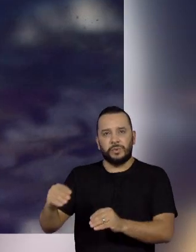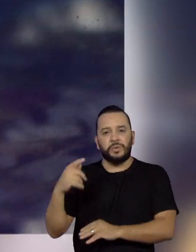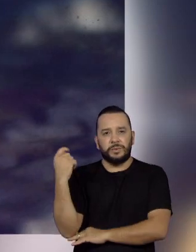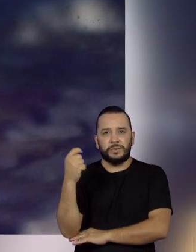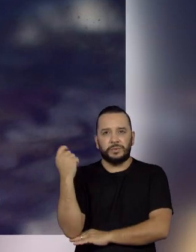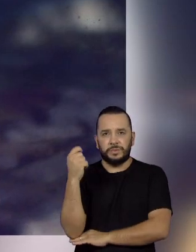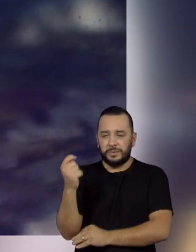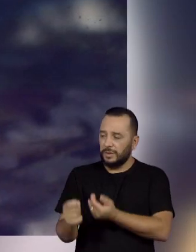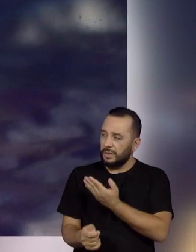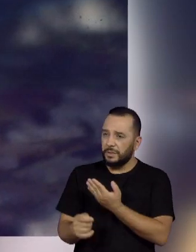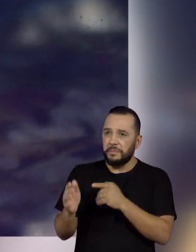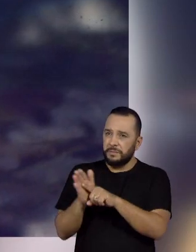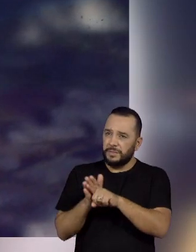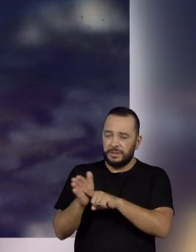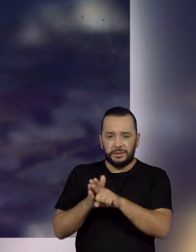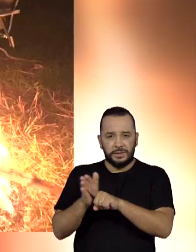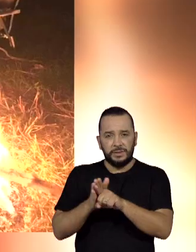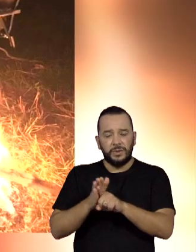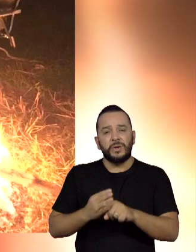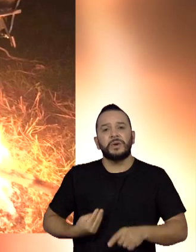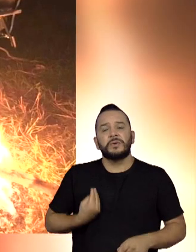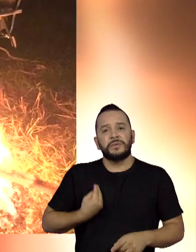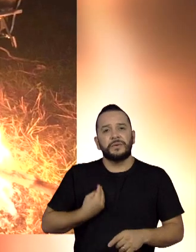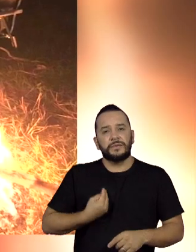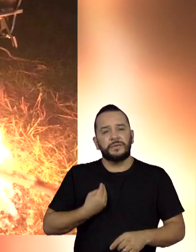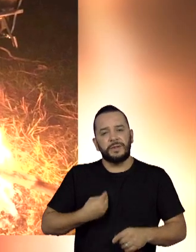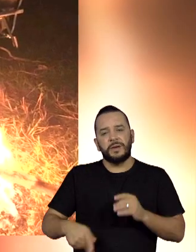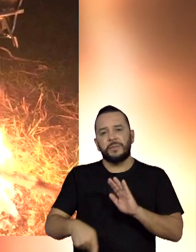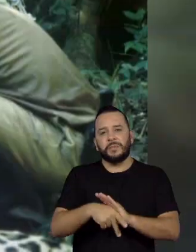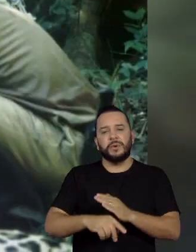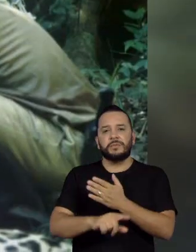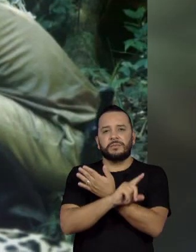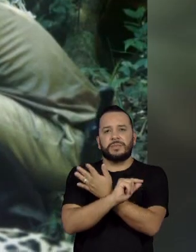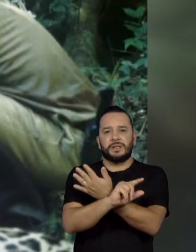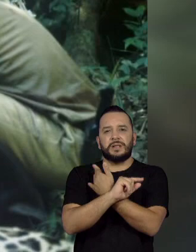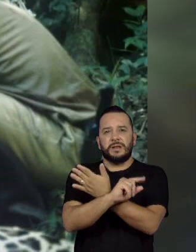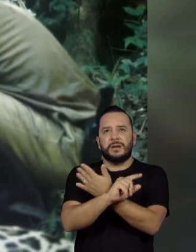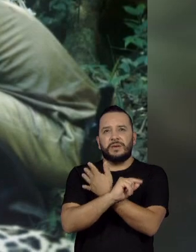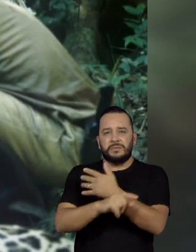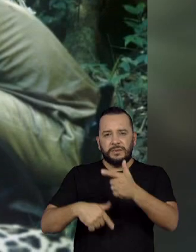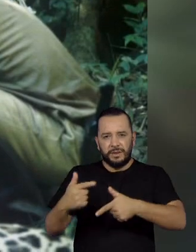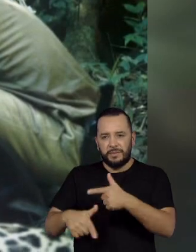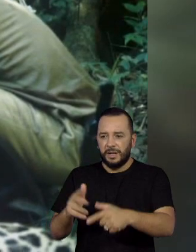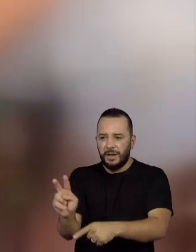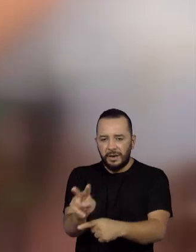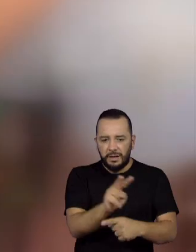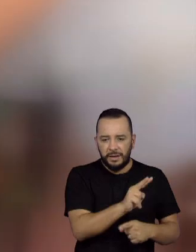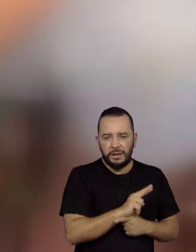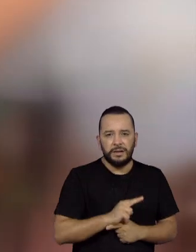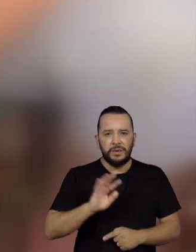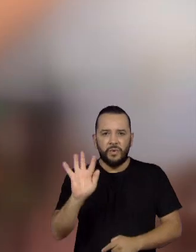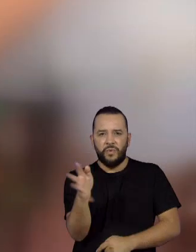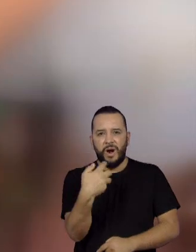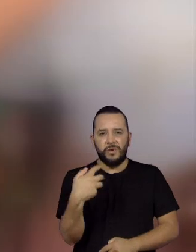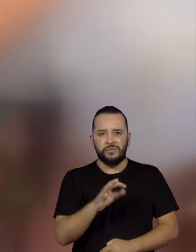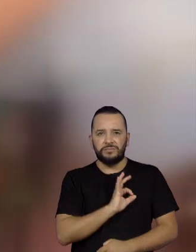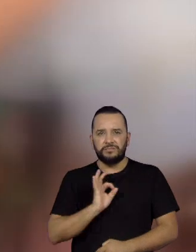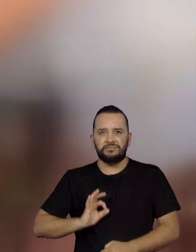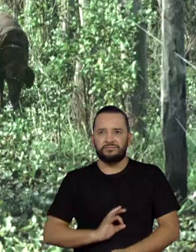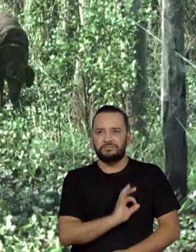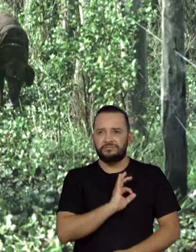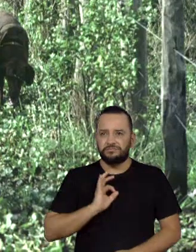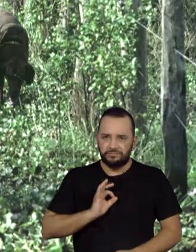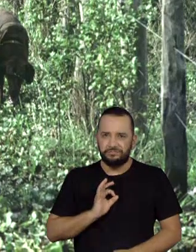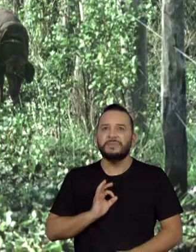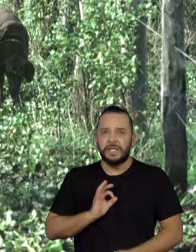o pesquisador escolheu o Pantanal para atuar. Se tornou uma referência no estudo do felino. Peter